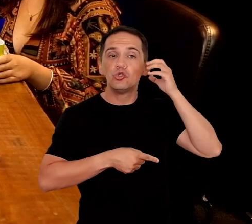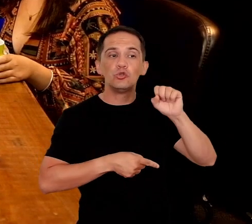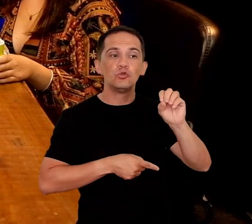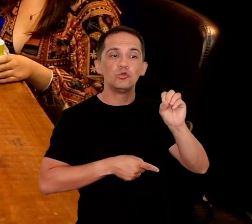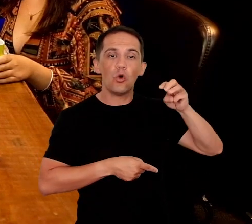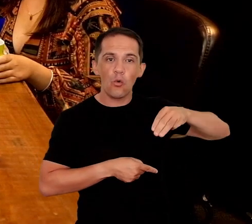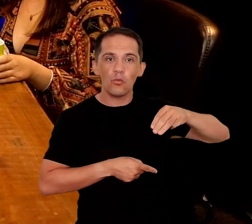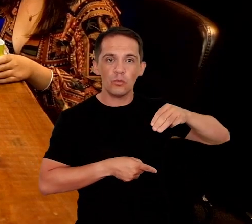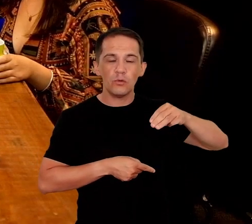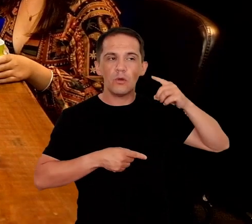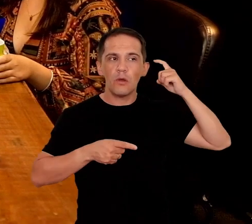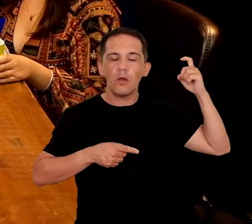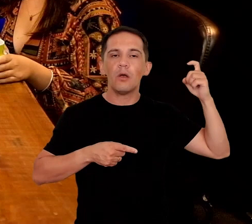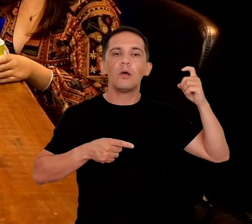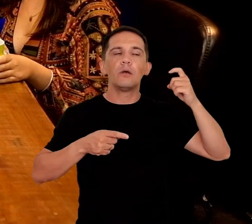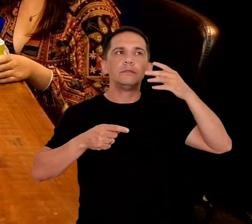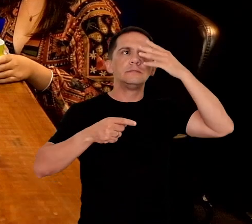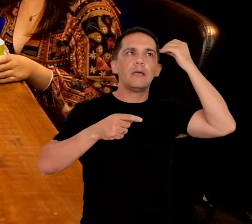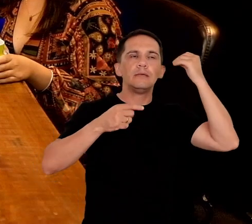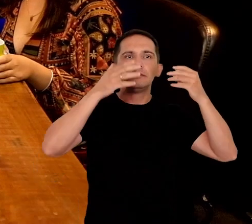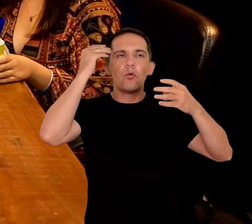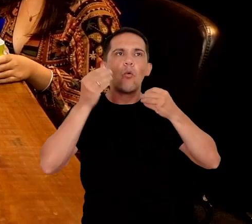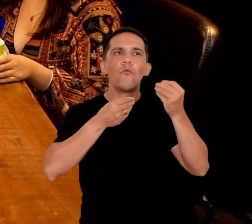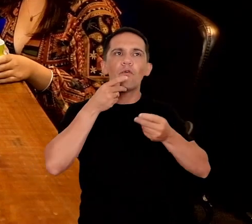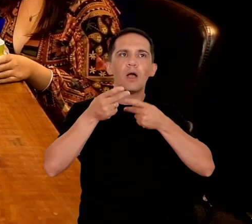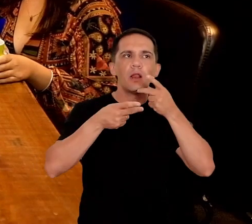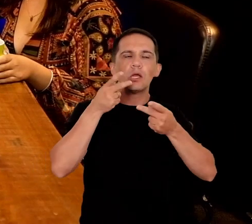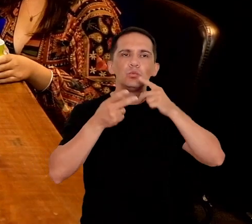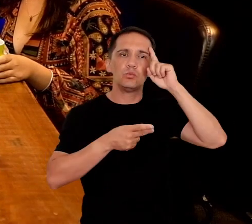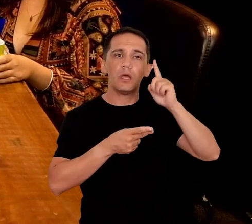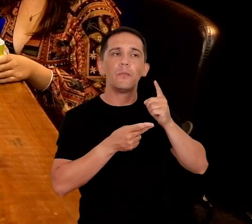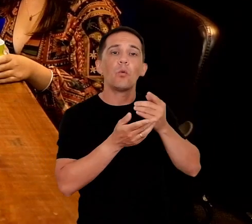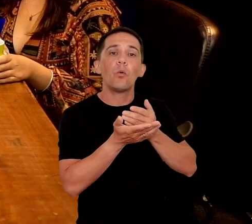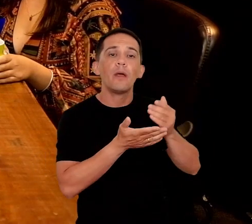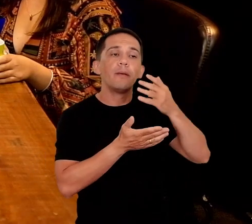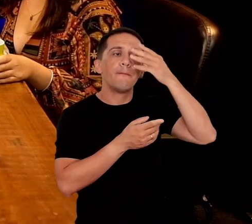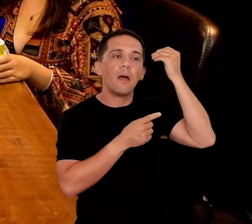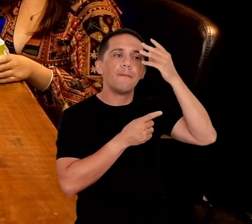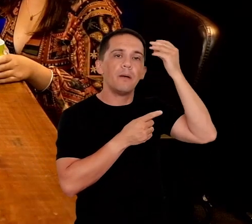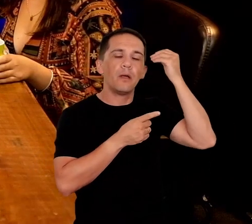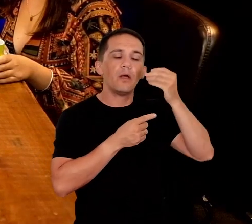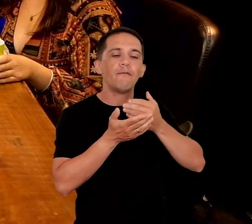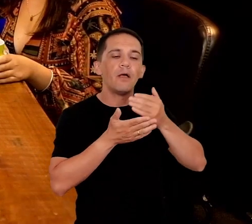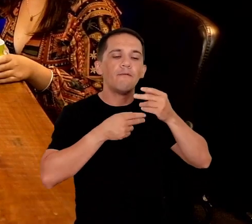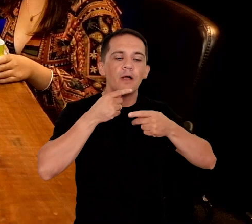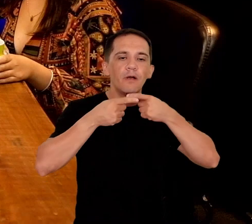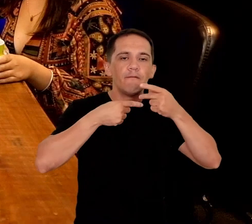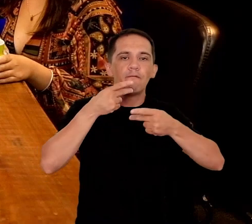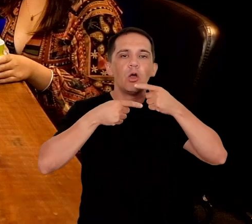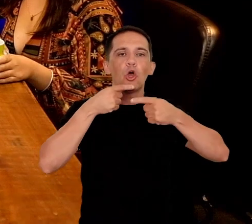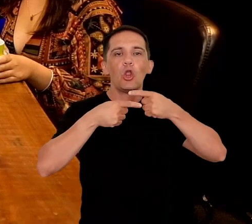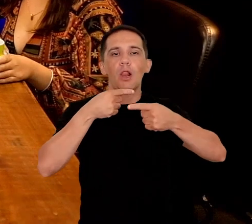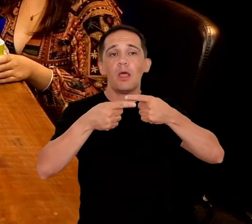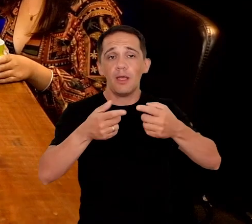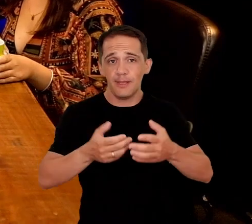esquecendo o som das palavras. Então, muitas vezes, ela começa a falar enrolado. Como os surdos, desde pequeno, não ouviram